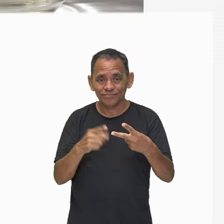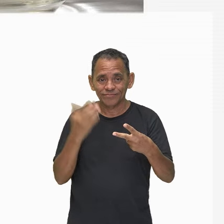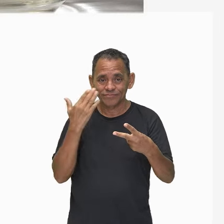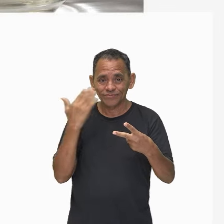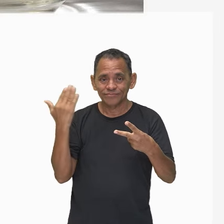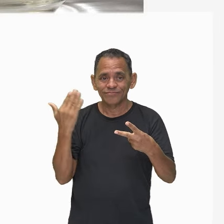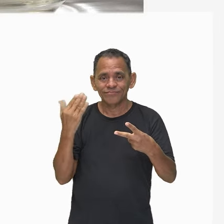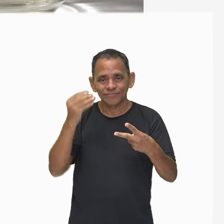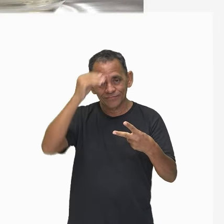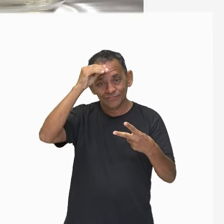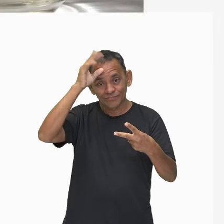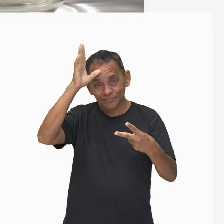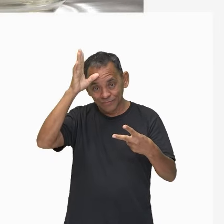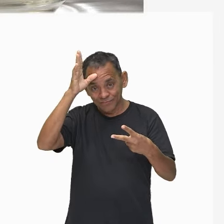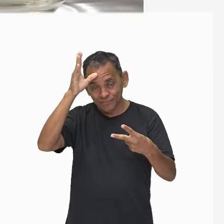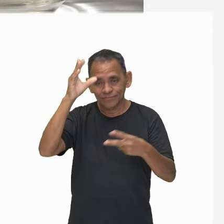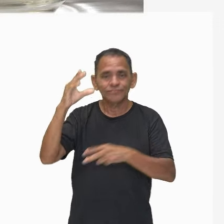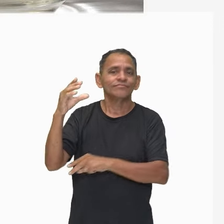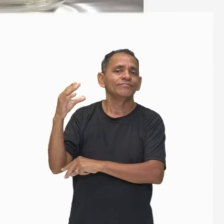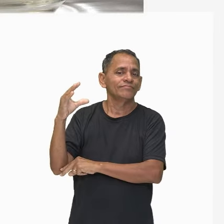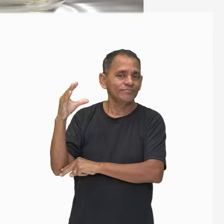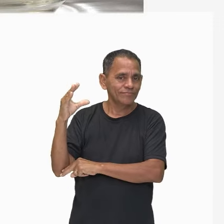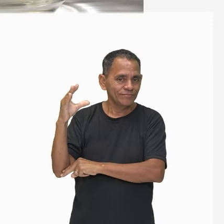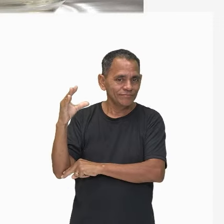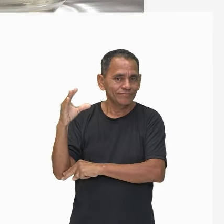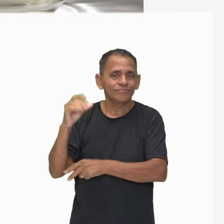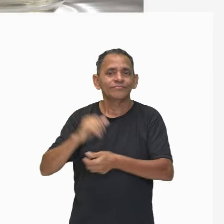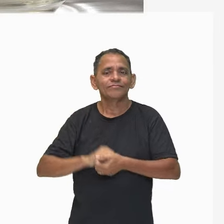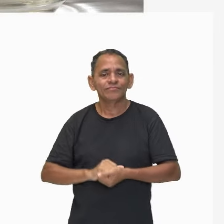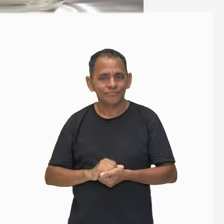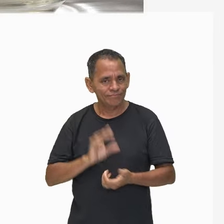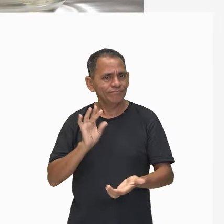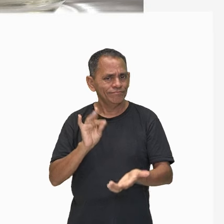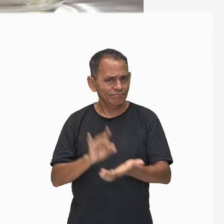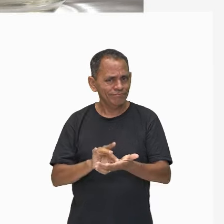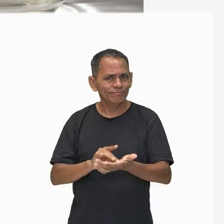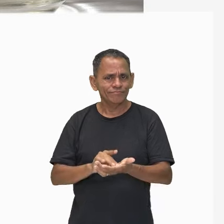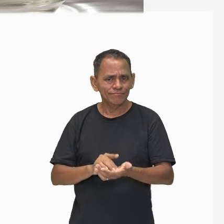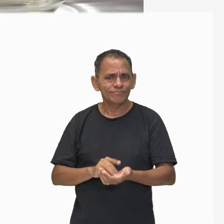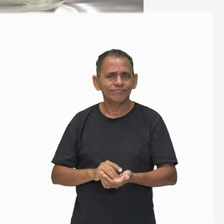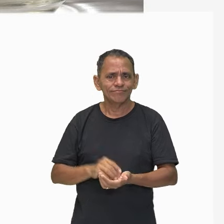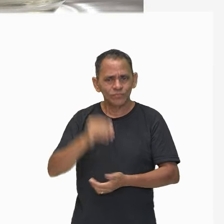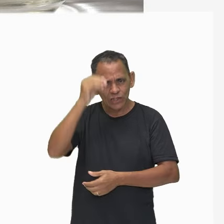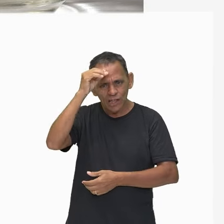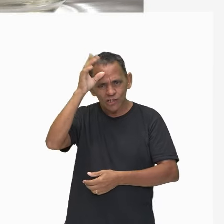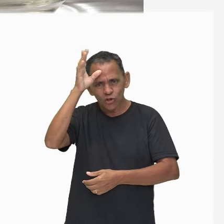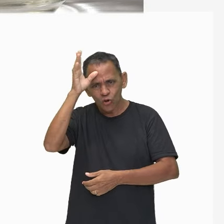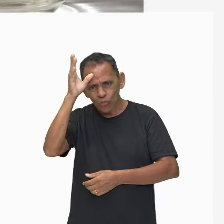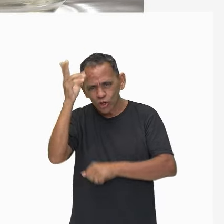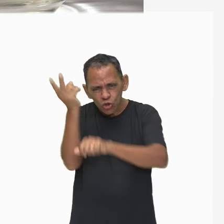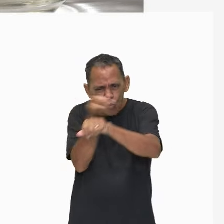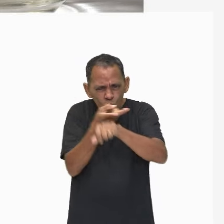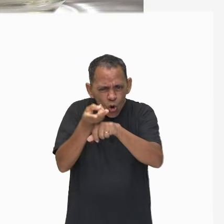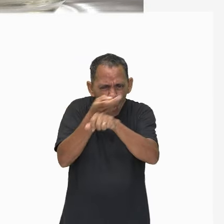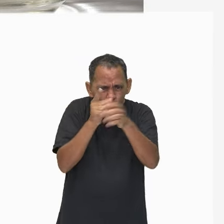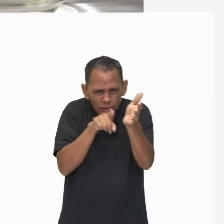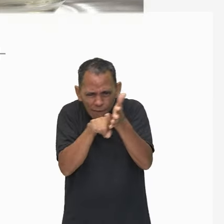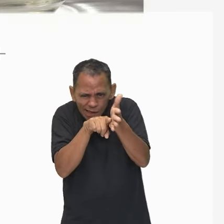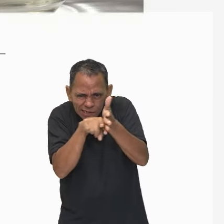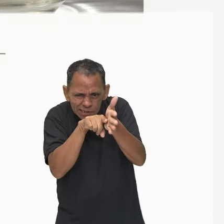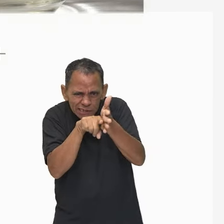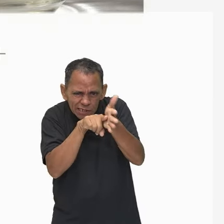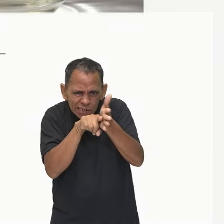um conhecimento que esse sim é um conhecimento que busca algo mais profundo, tá? É o